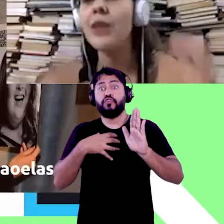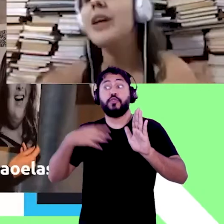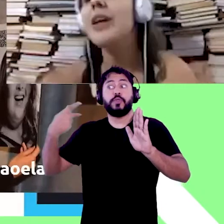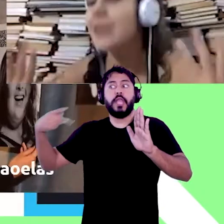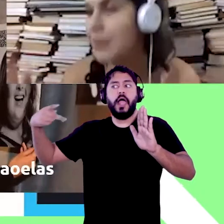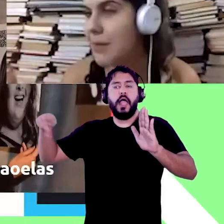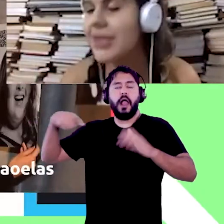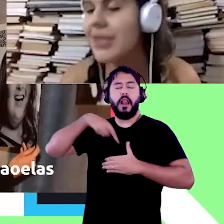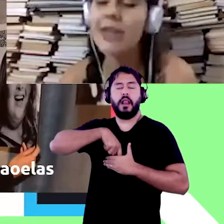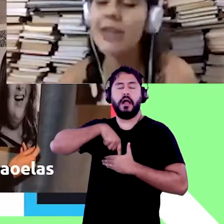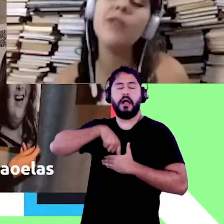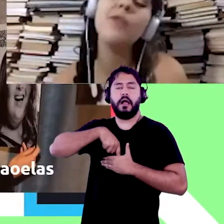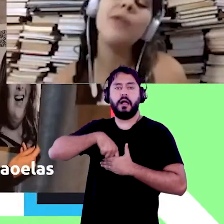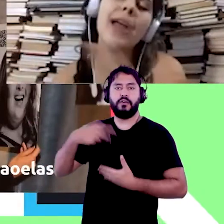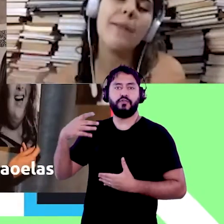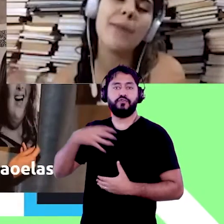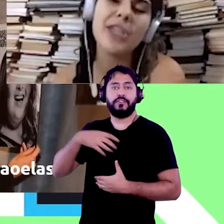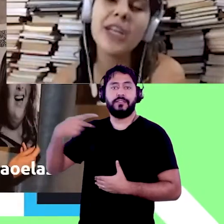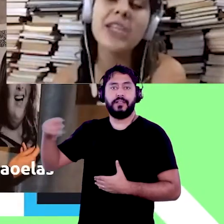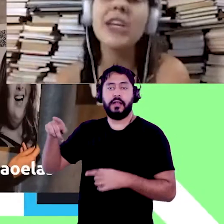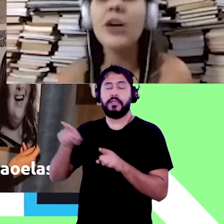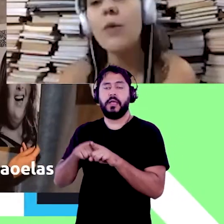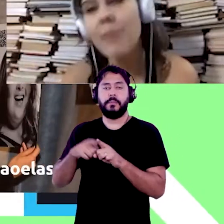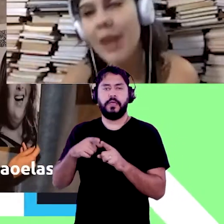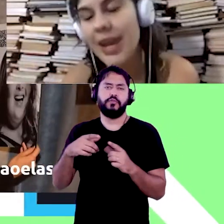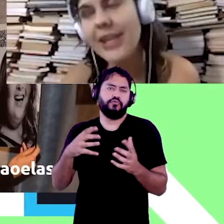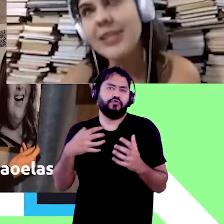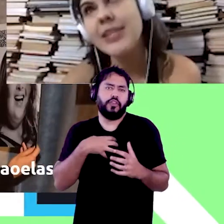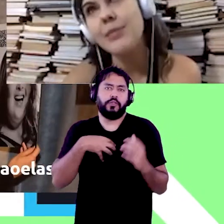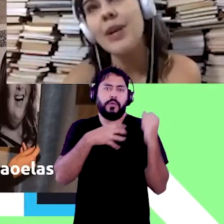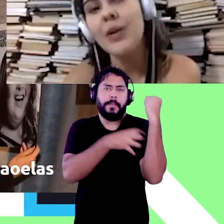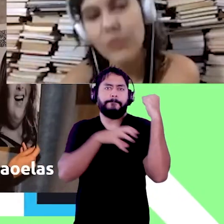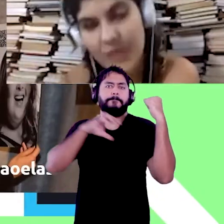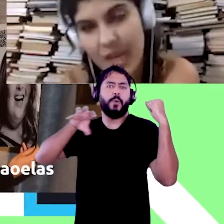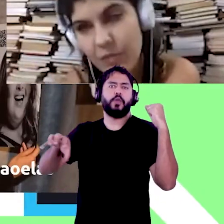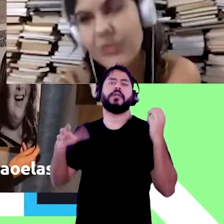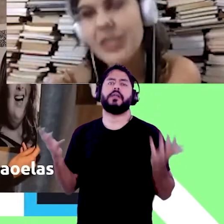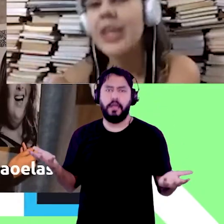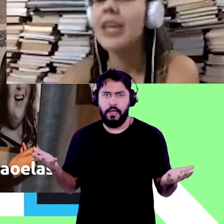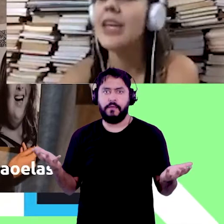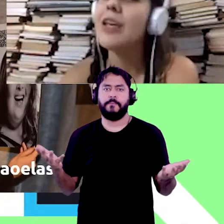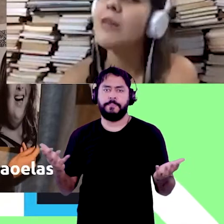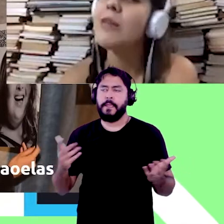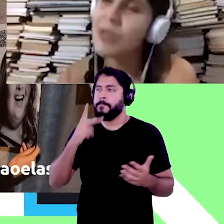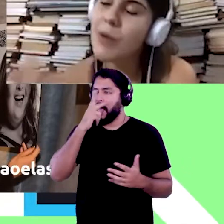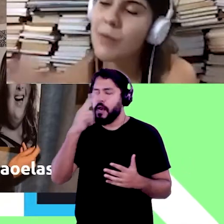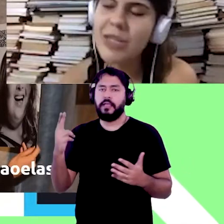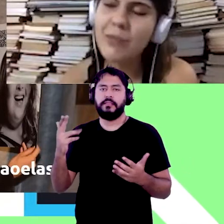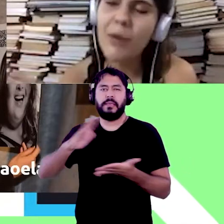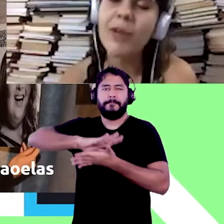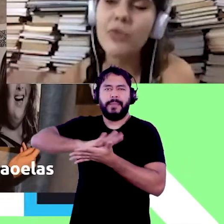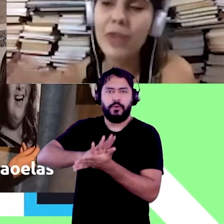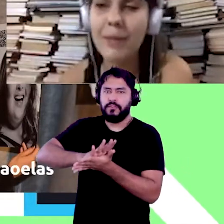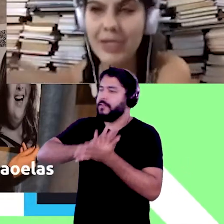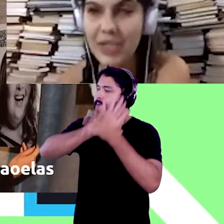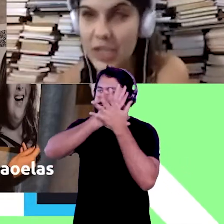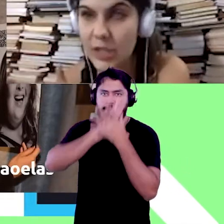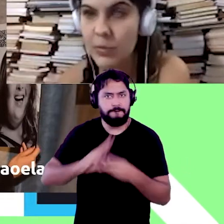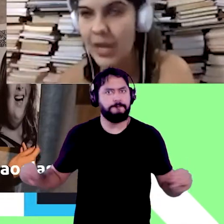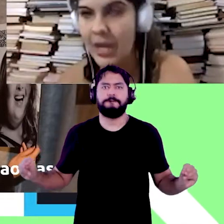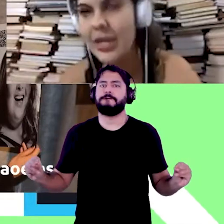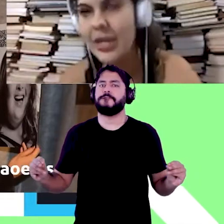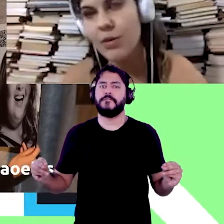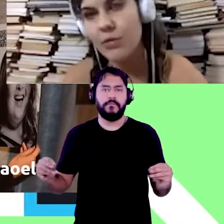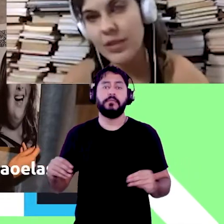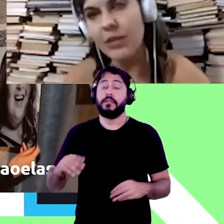Então, também serviu para a gente ir romper esses preconceitos e principalmente o capacitismo,